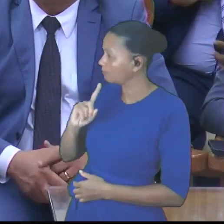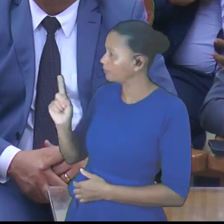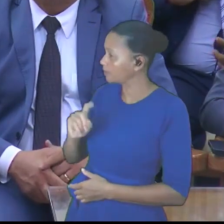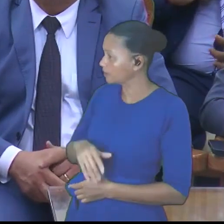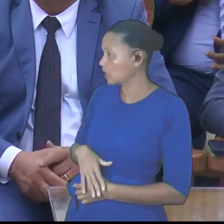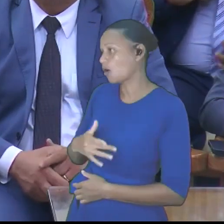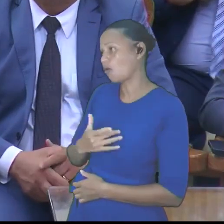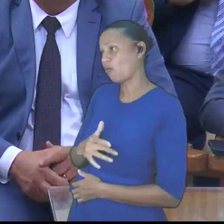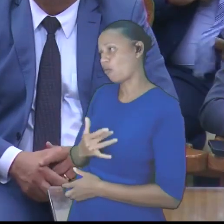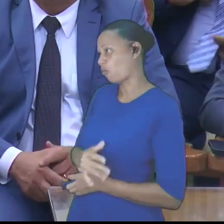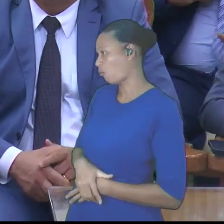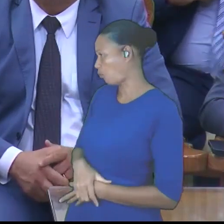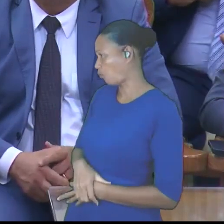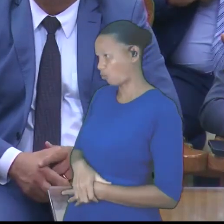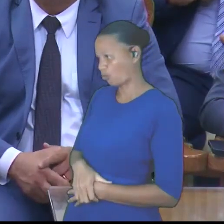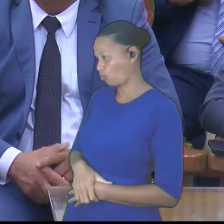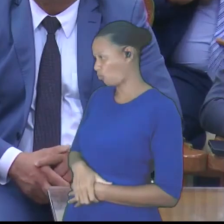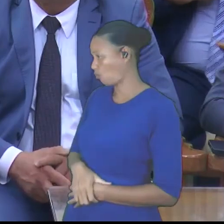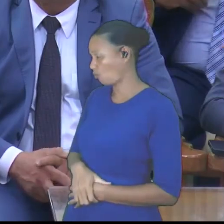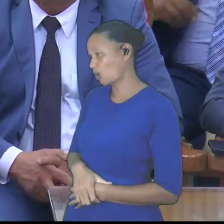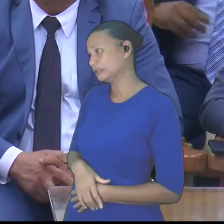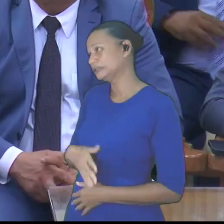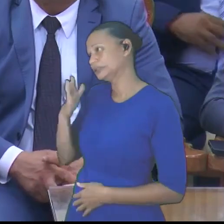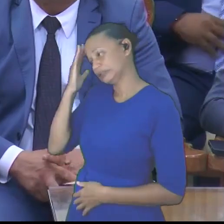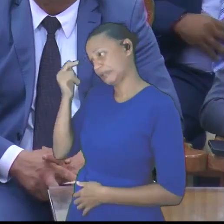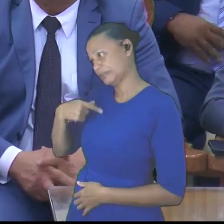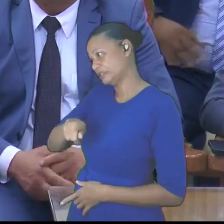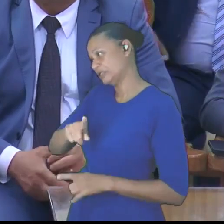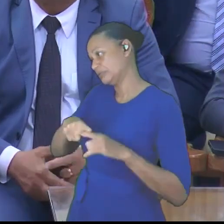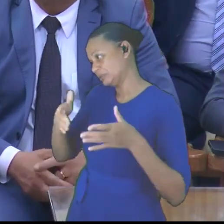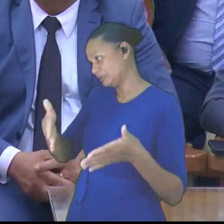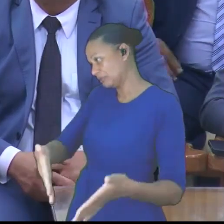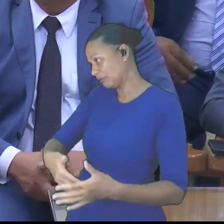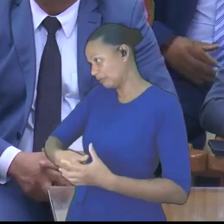não, tadinho. Ou se eu soubesse, tinha ido para o enterro.